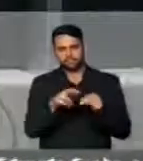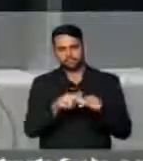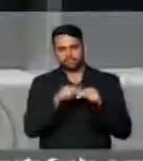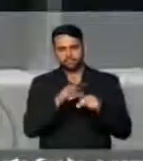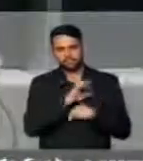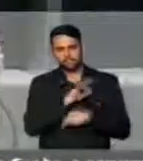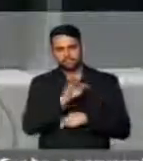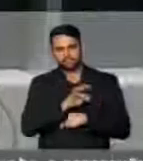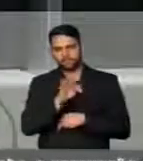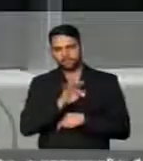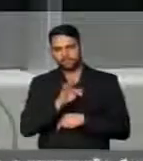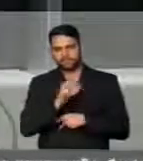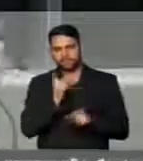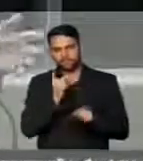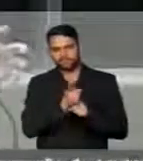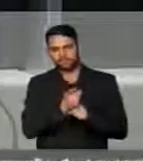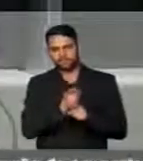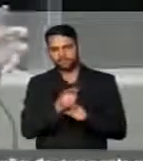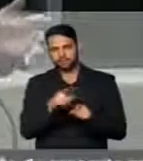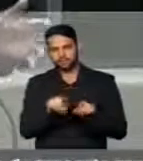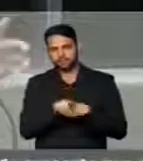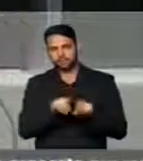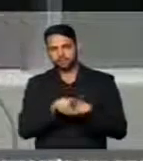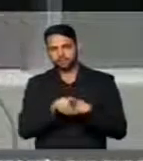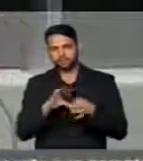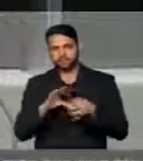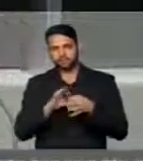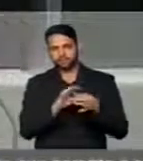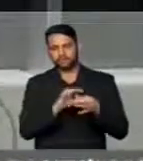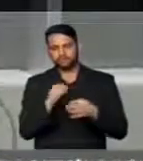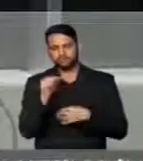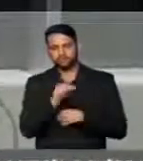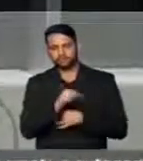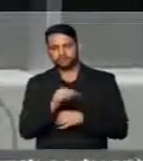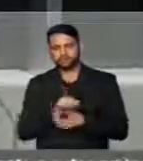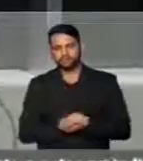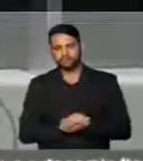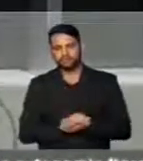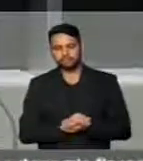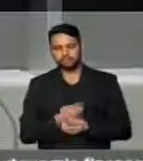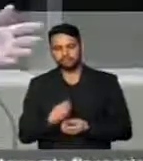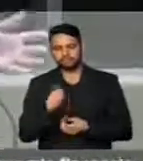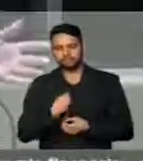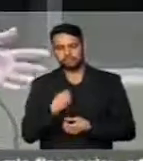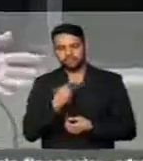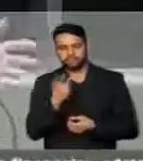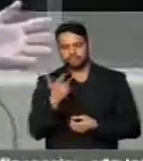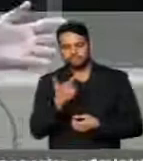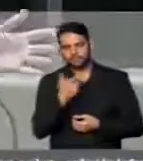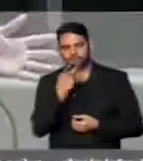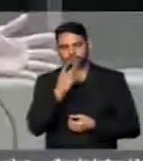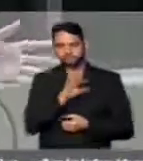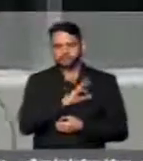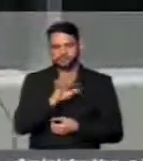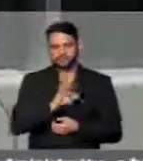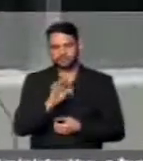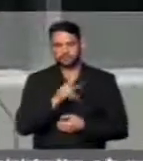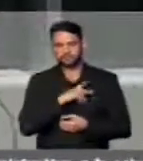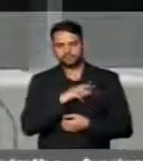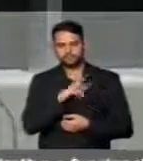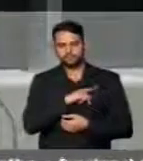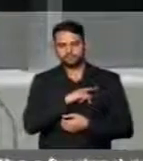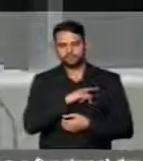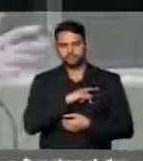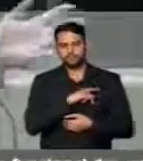Federal, desculpa, que também tem ligação com ele, que tem, segundo a Polícia Federal e o Ministério